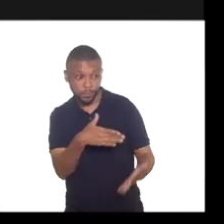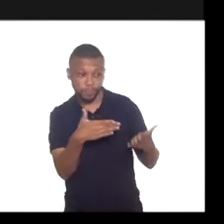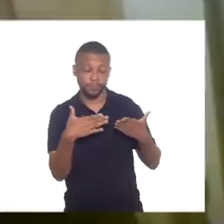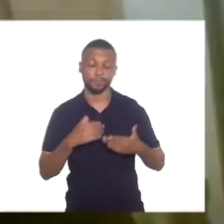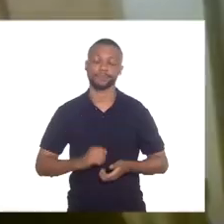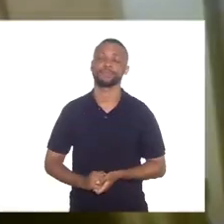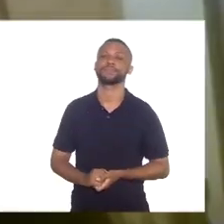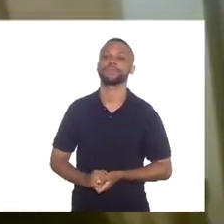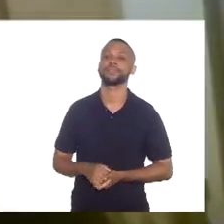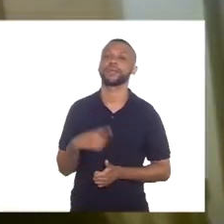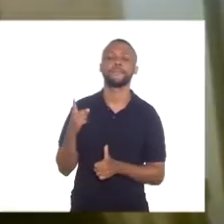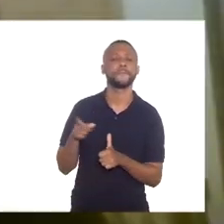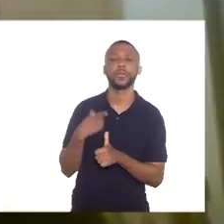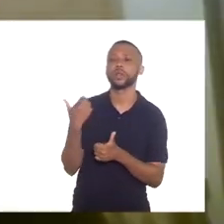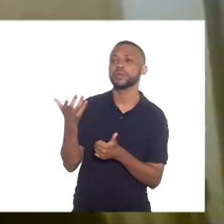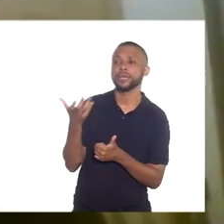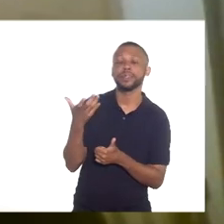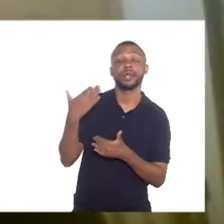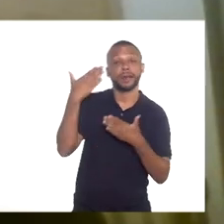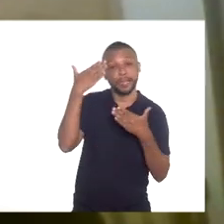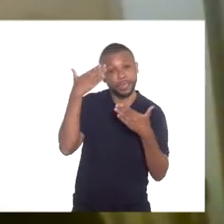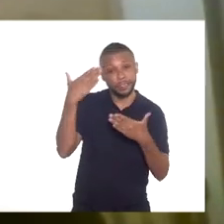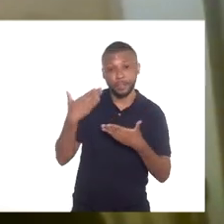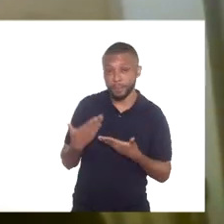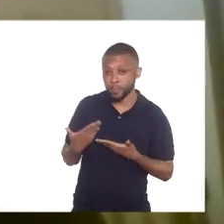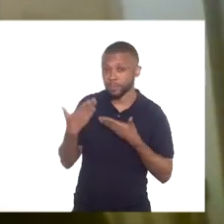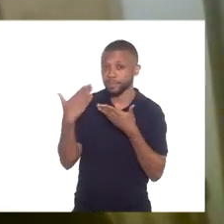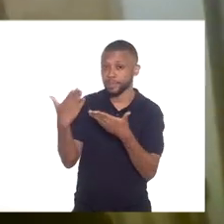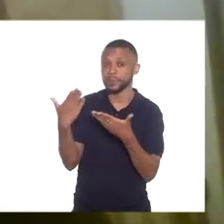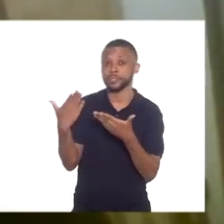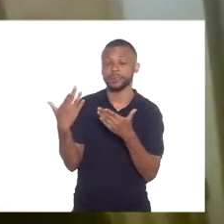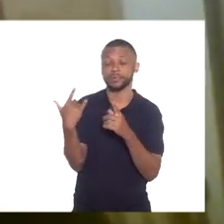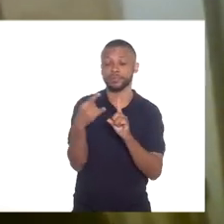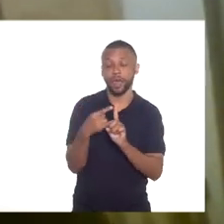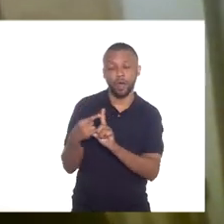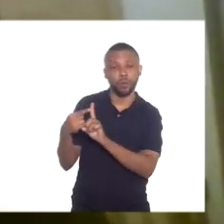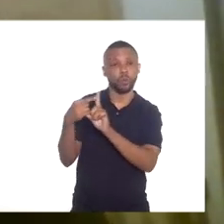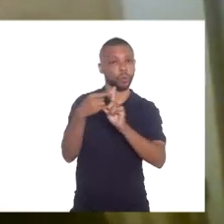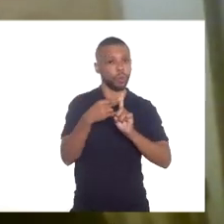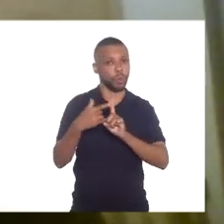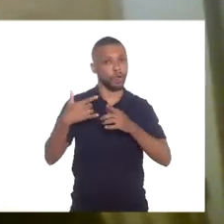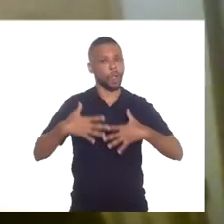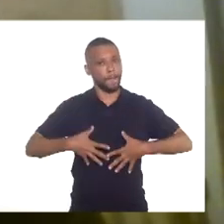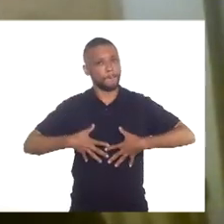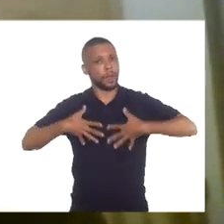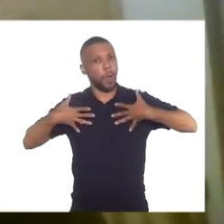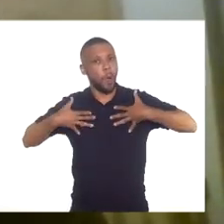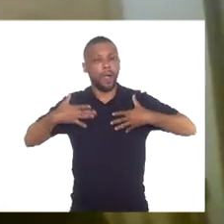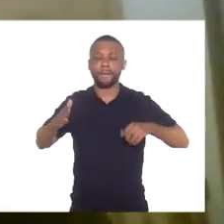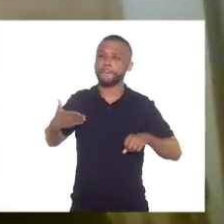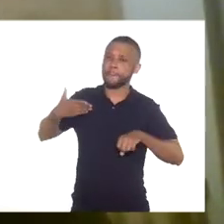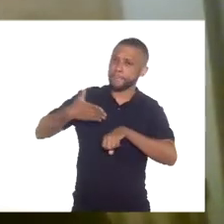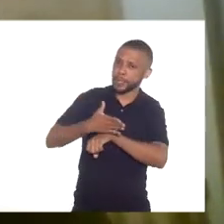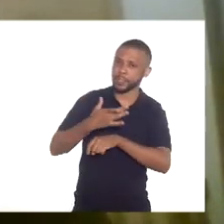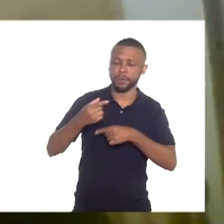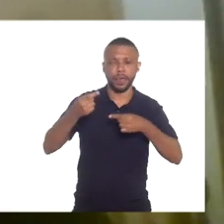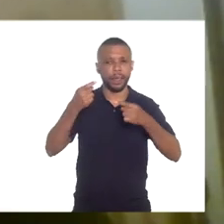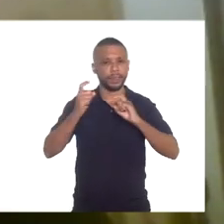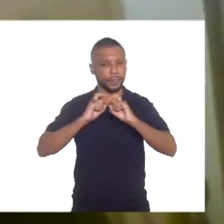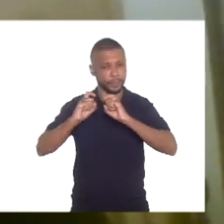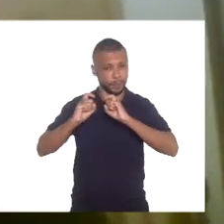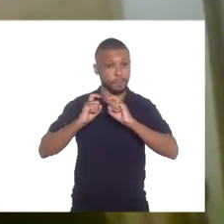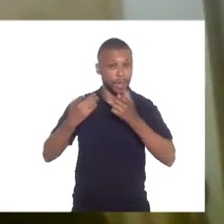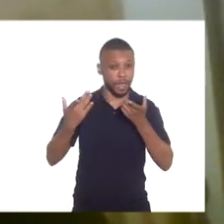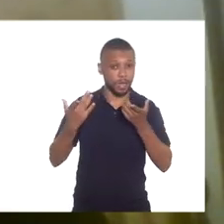primeiro lugar, muito obrigada pelo convite, por estar aqui. É uma grande honra participar desse debate. E o